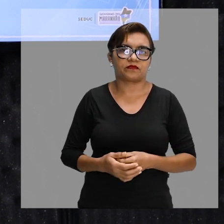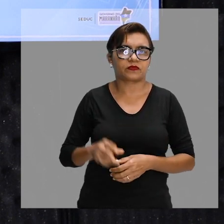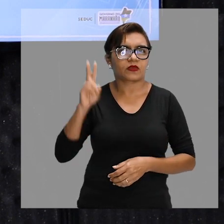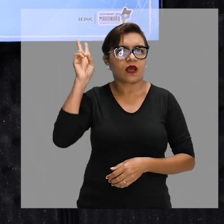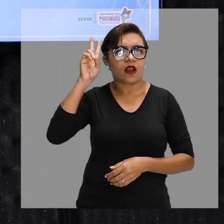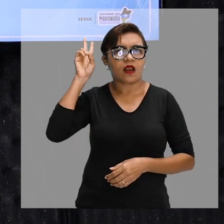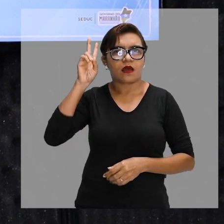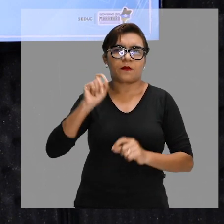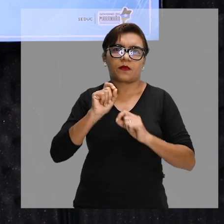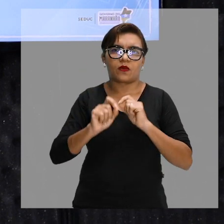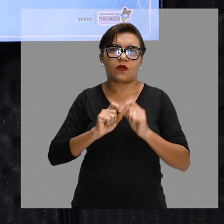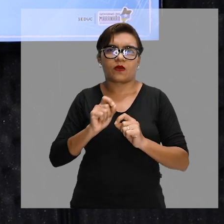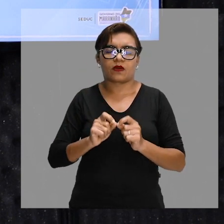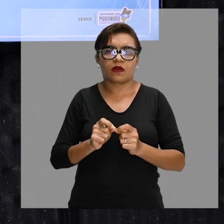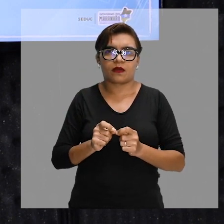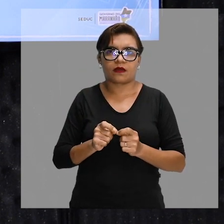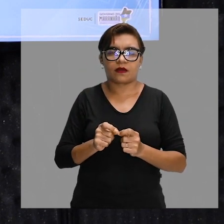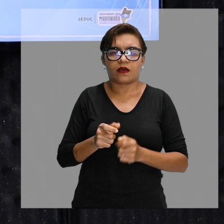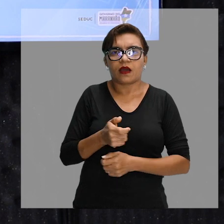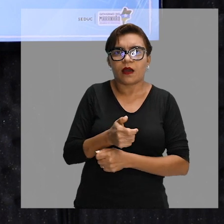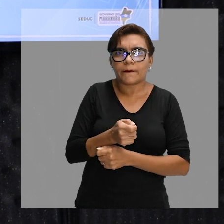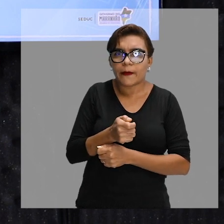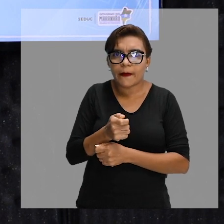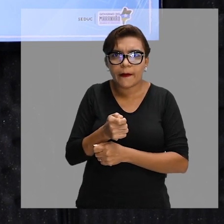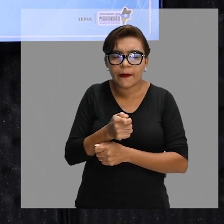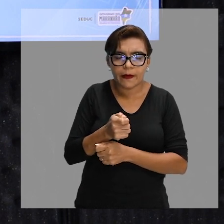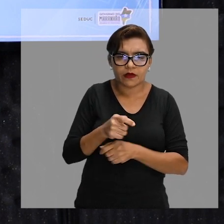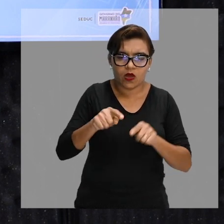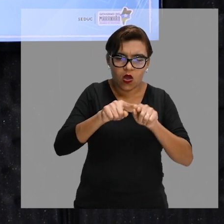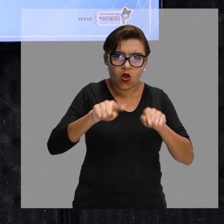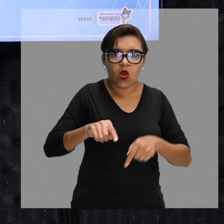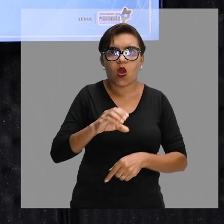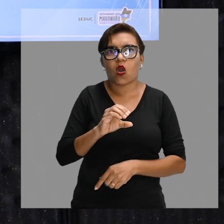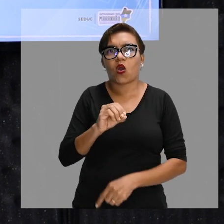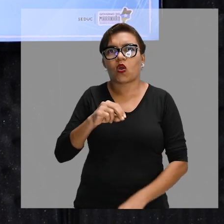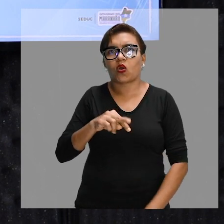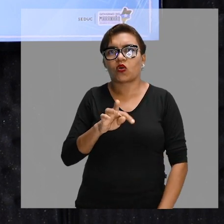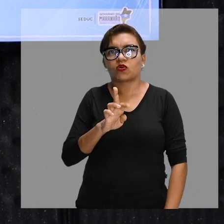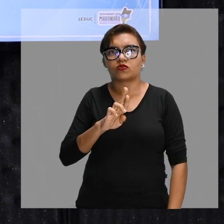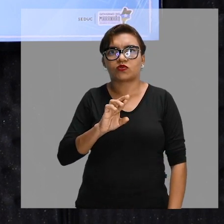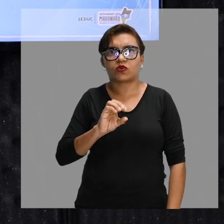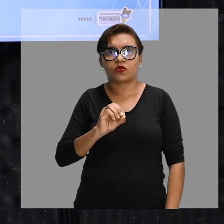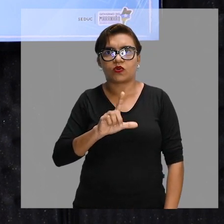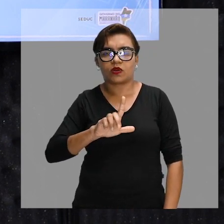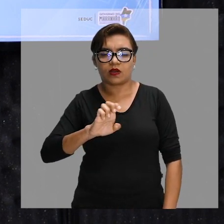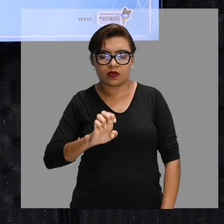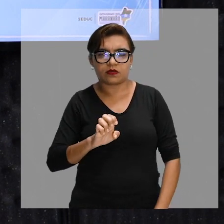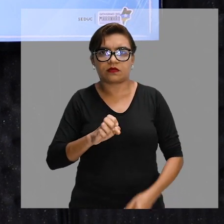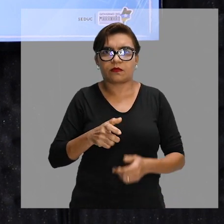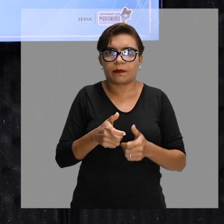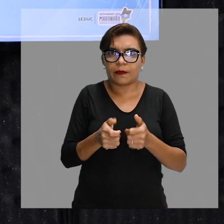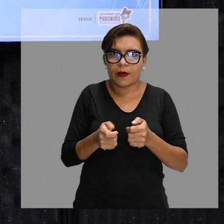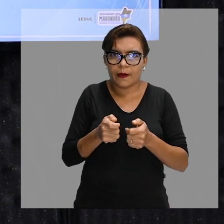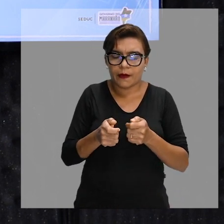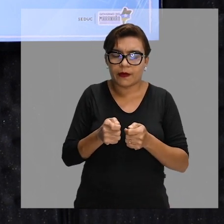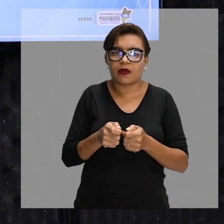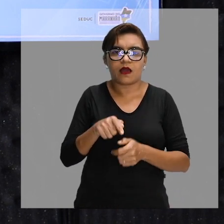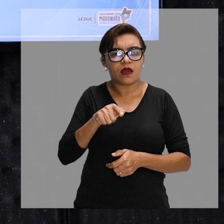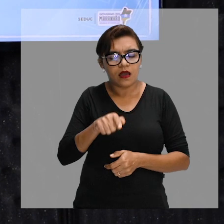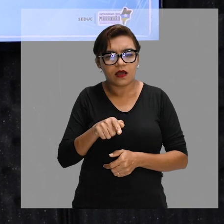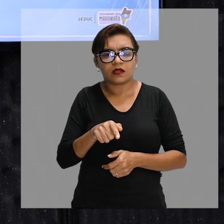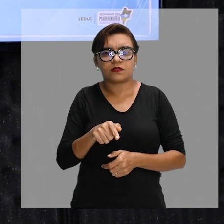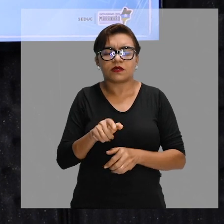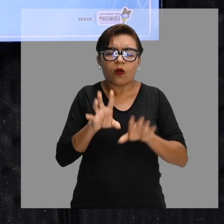dos botões do controle remoto, os botões antigos, né? Os controles remotos também de televisões bem antigas, e que mesmo no escuro eles